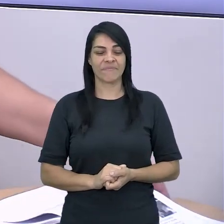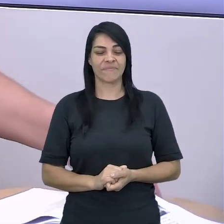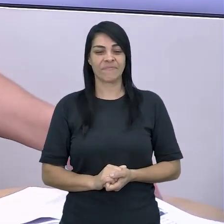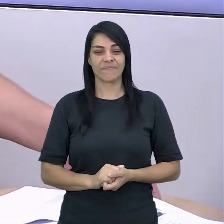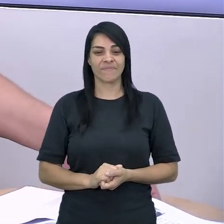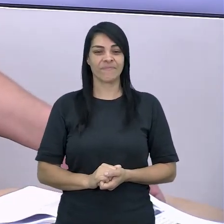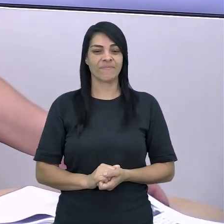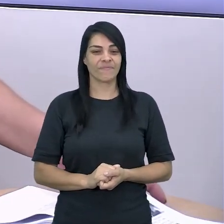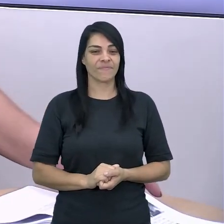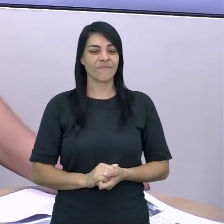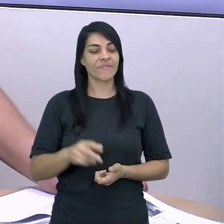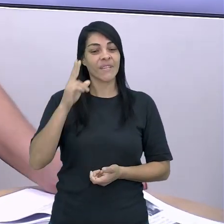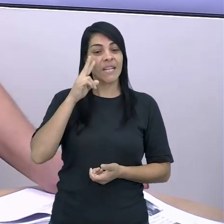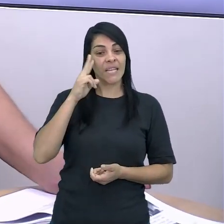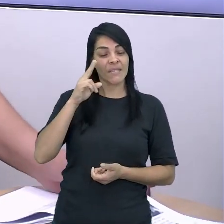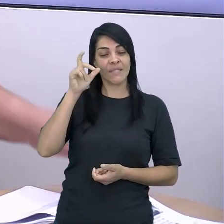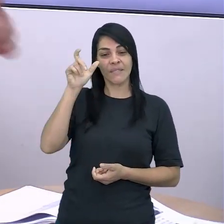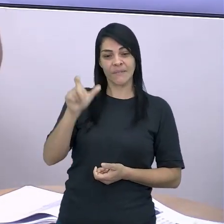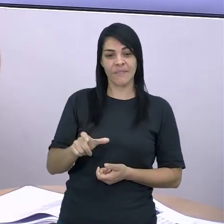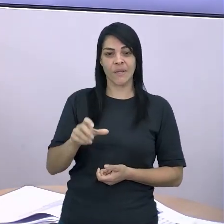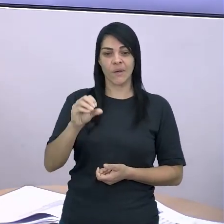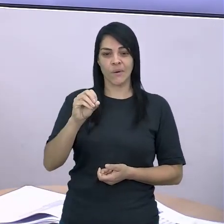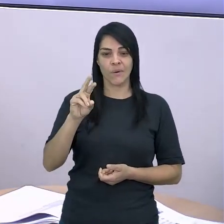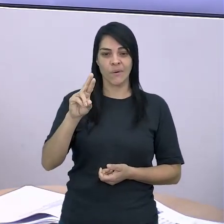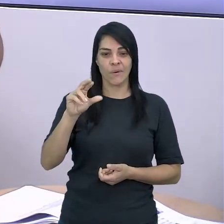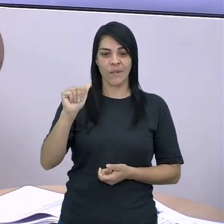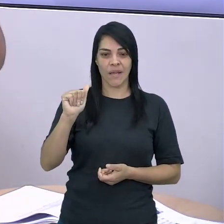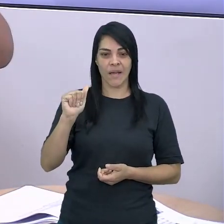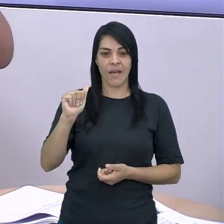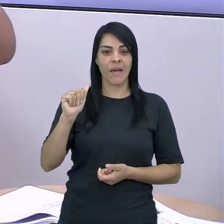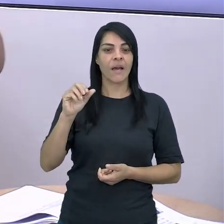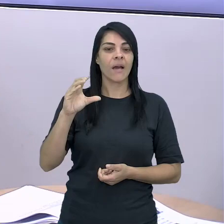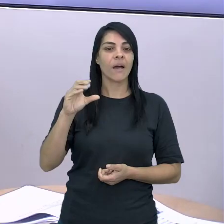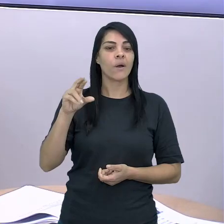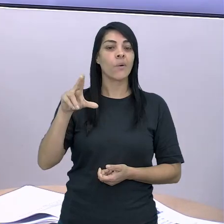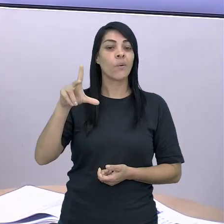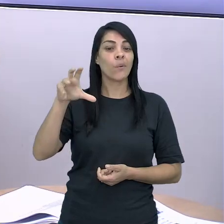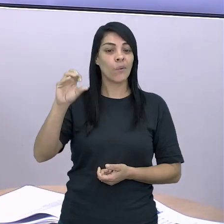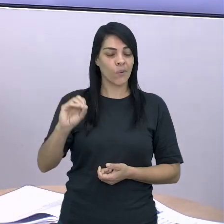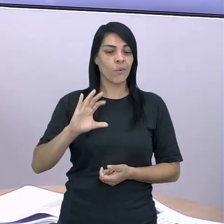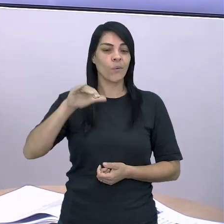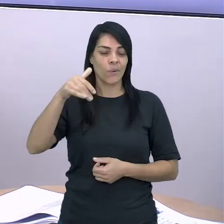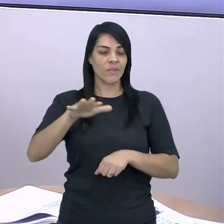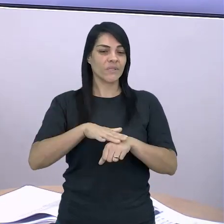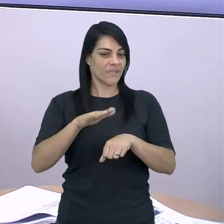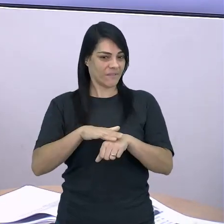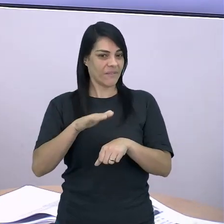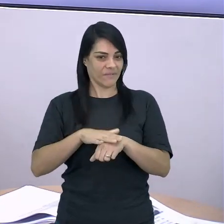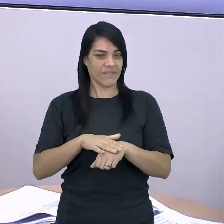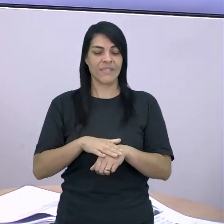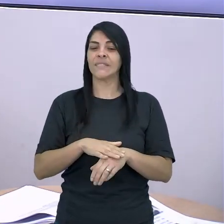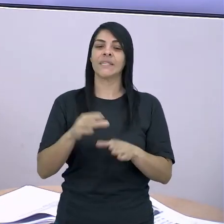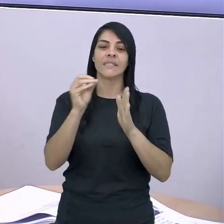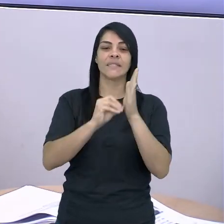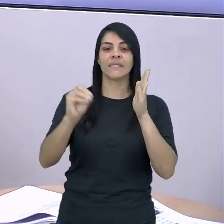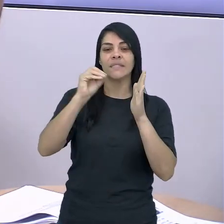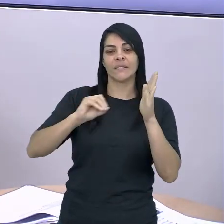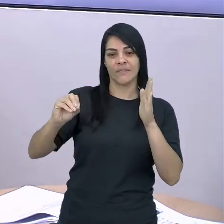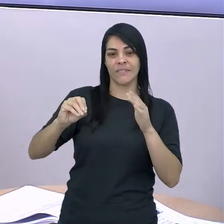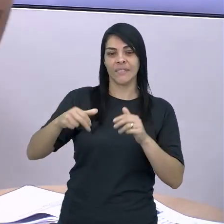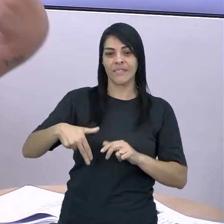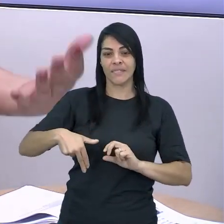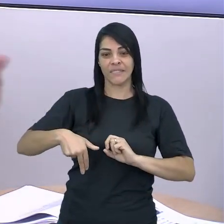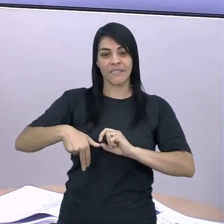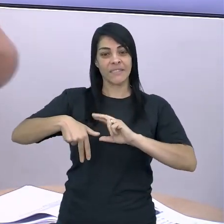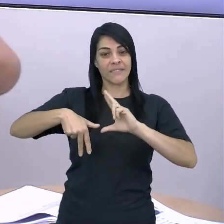Vamos lá. E lembrando, gente, que oráculo, quando a gente estava, né, fazendo as aulas do Centro de Mídia lá com a TV Cultura, né,